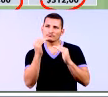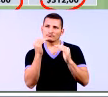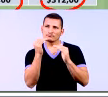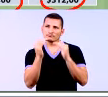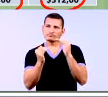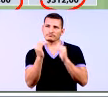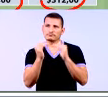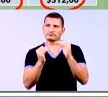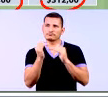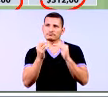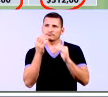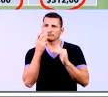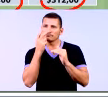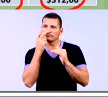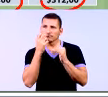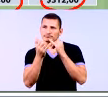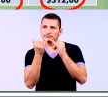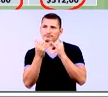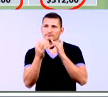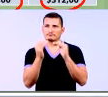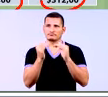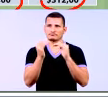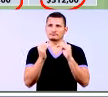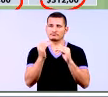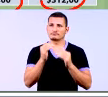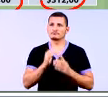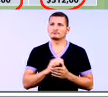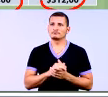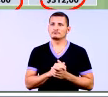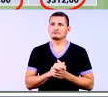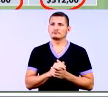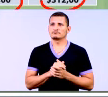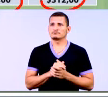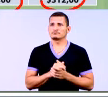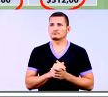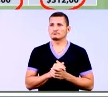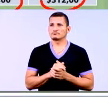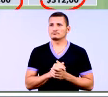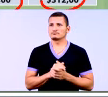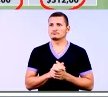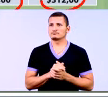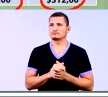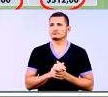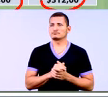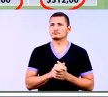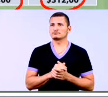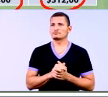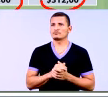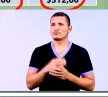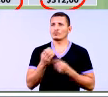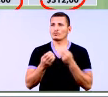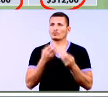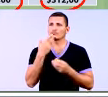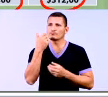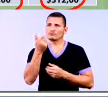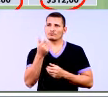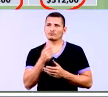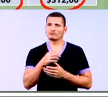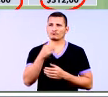Então, até que ponto, baseado nesses parâmetros, vale a pena eu pegar um de 2,4 GHz, é melhor do que